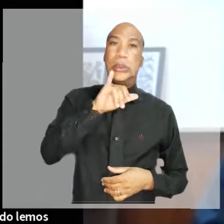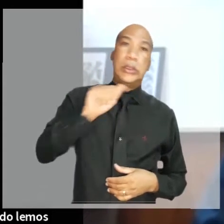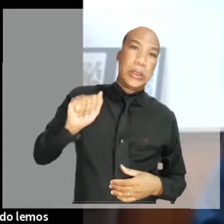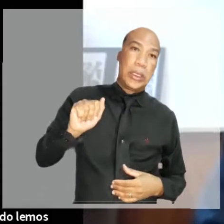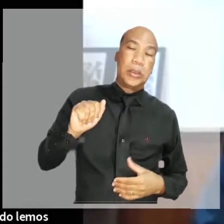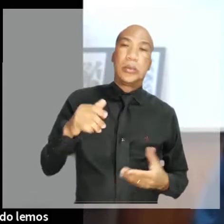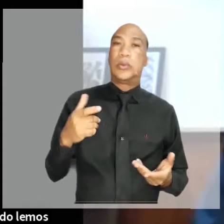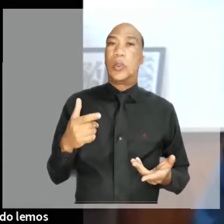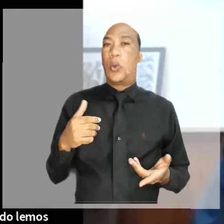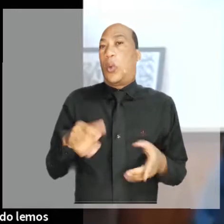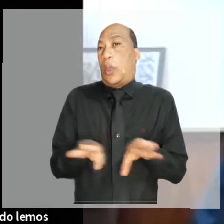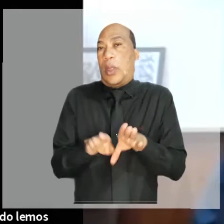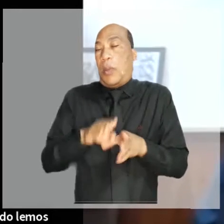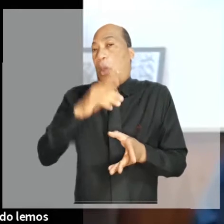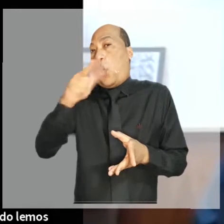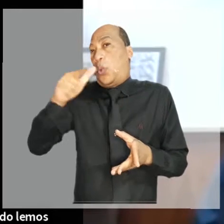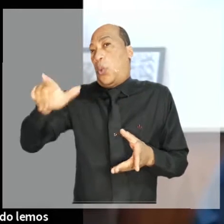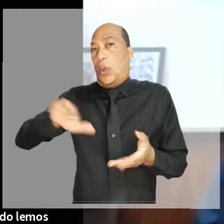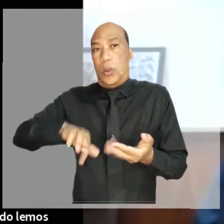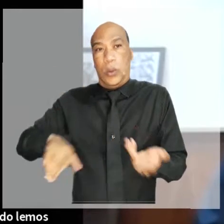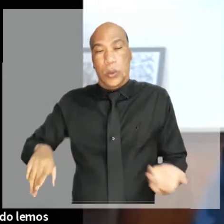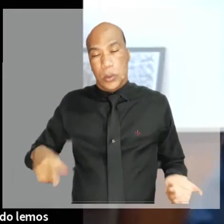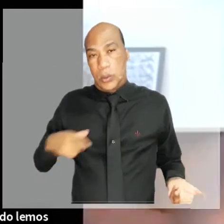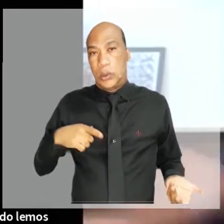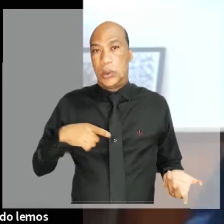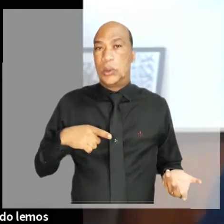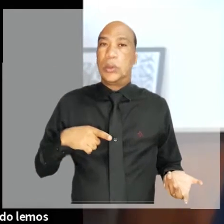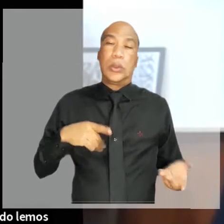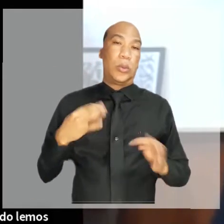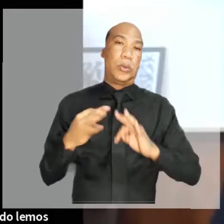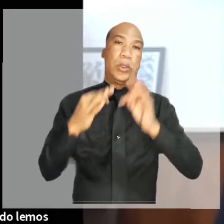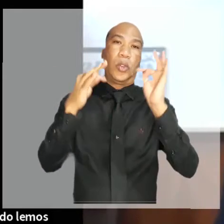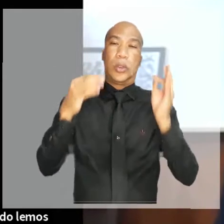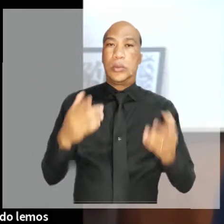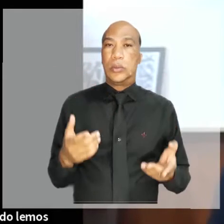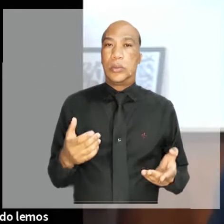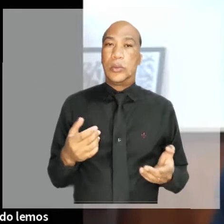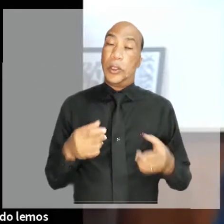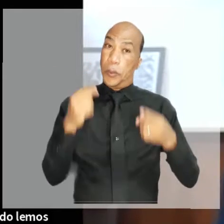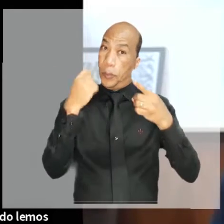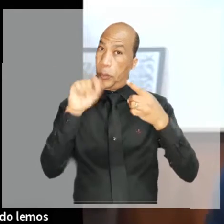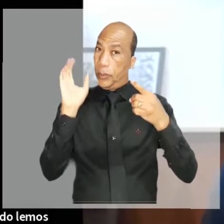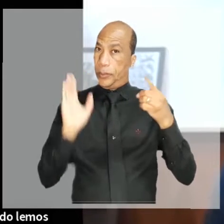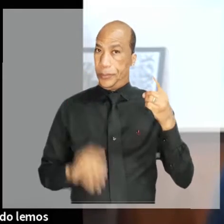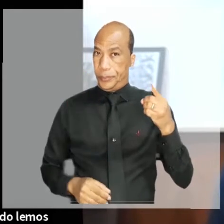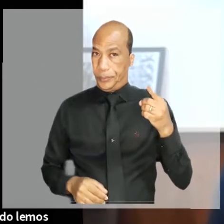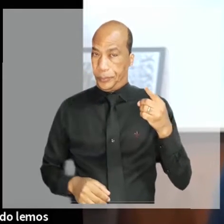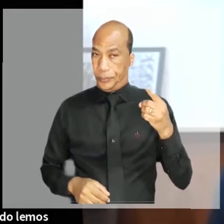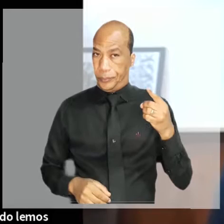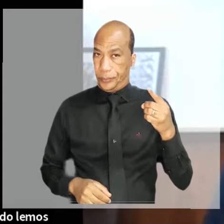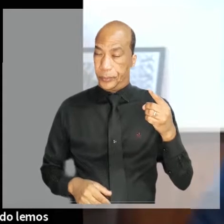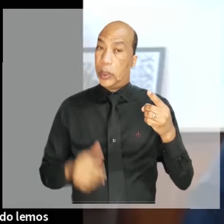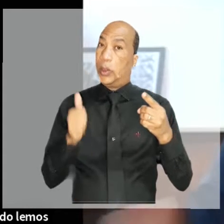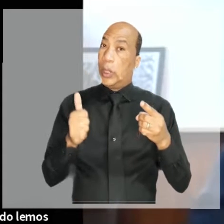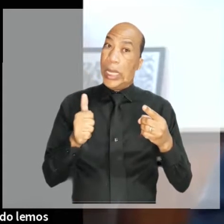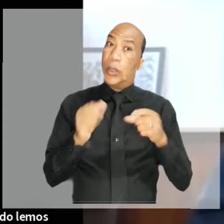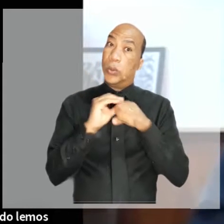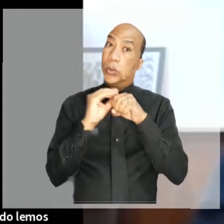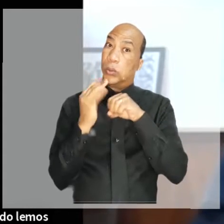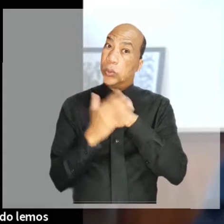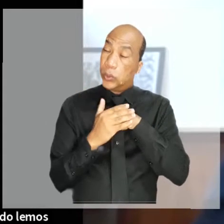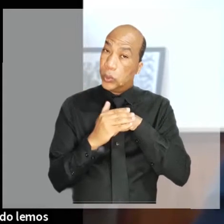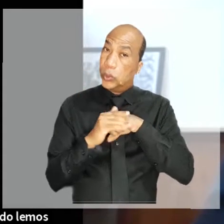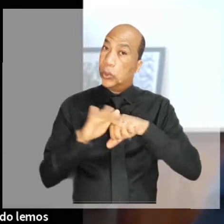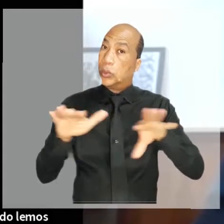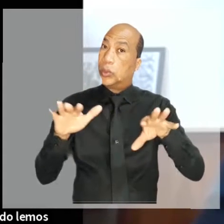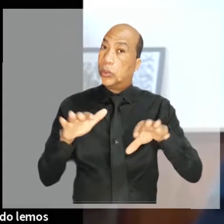artificial e outras formas de implementação tecnológica. Então, esse é o primeiro ponto. Com a Covid-19, né, acho que todos